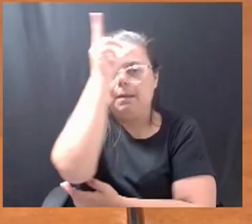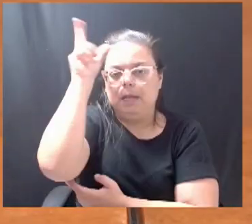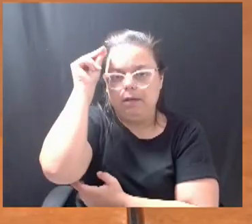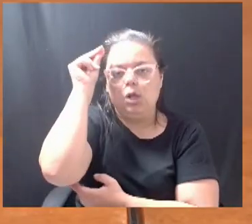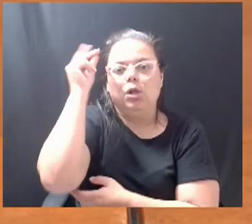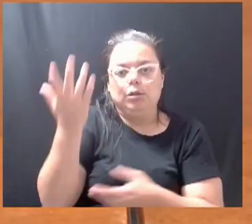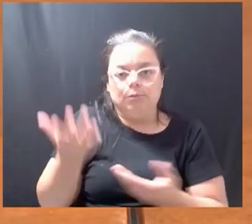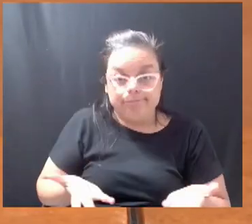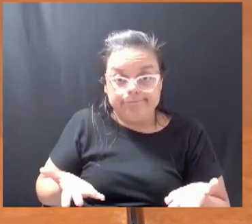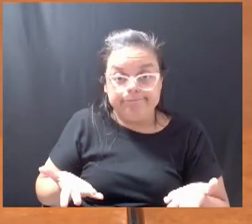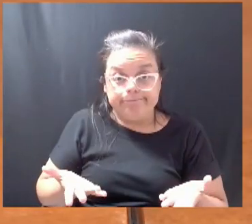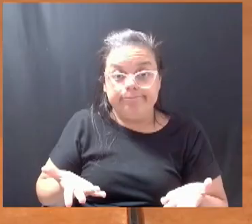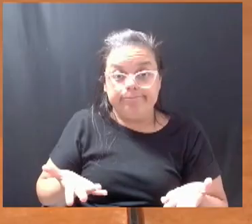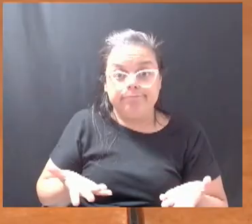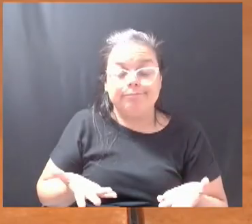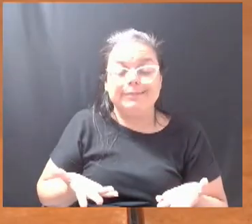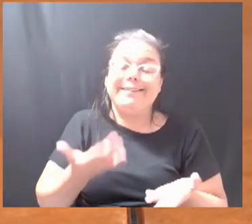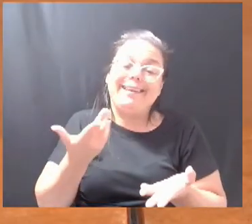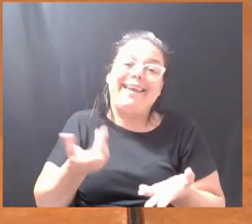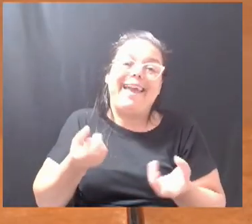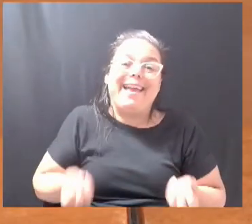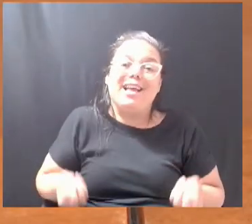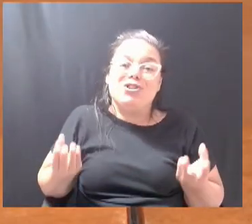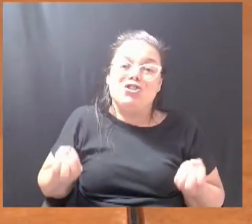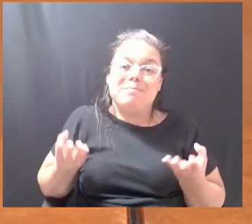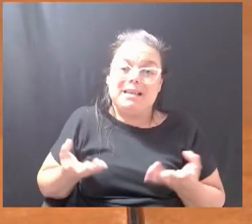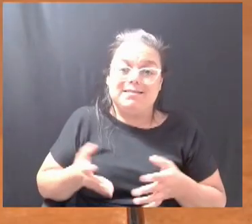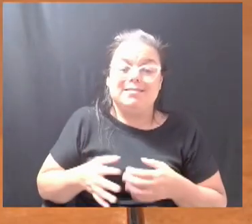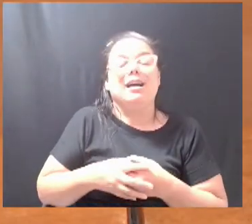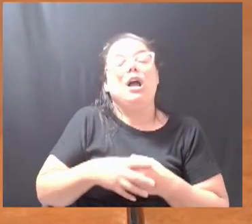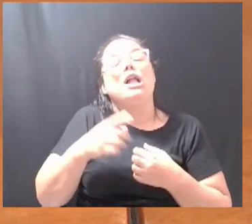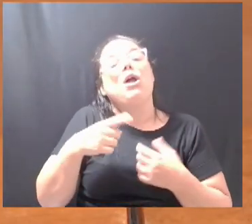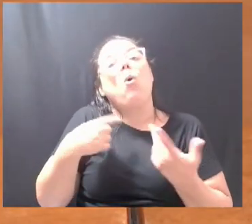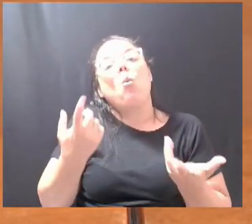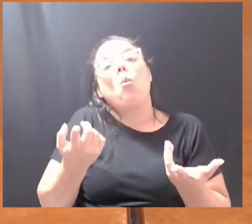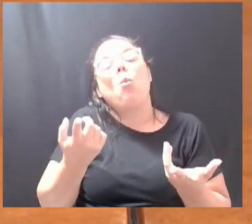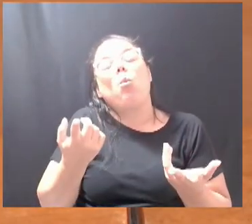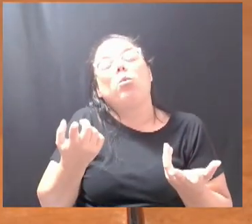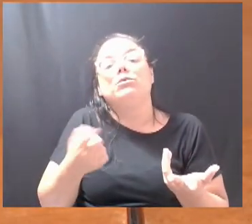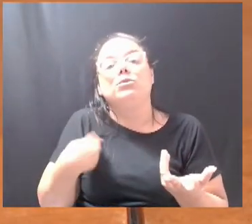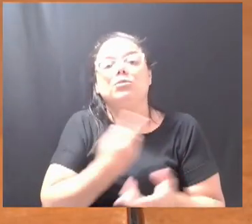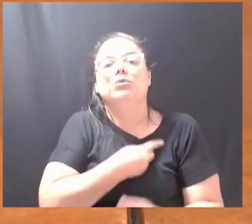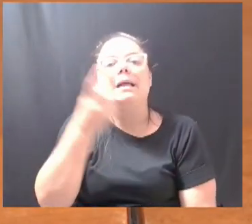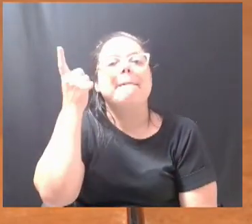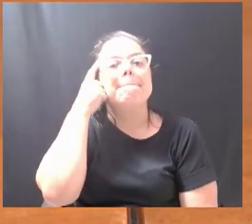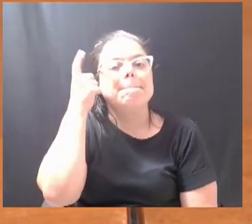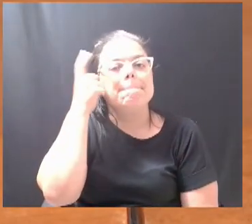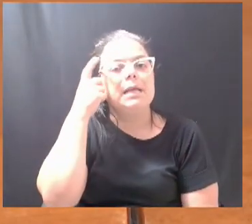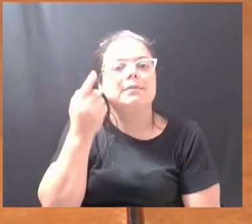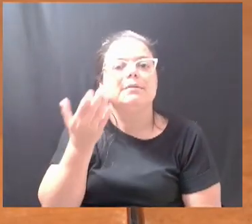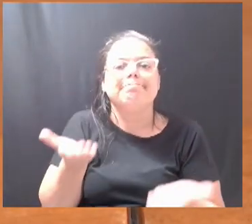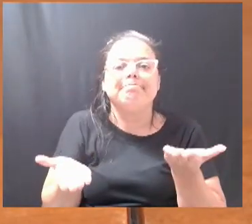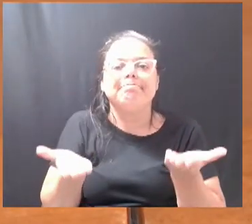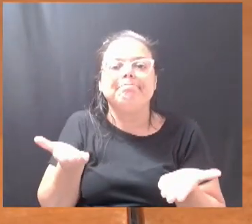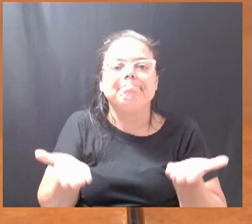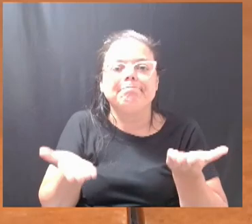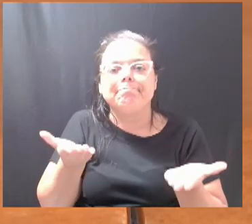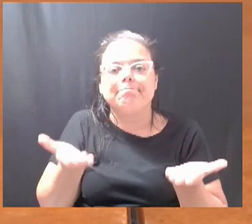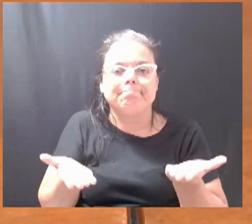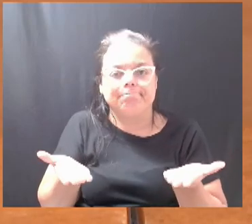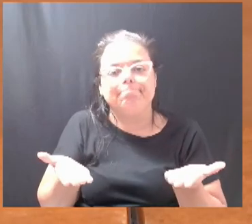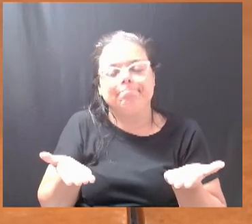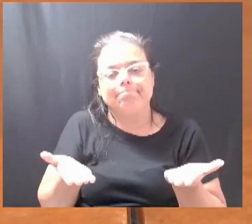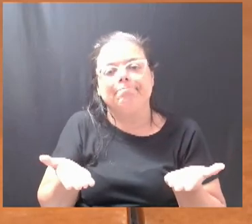Despesa. E a gente sempre pensa, enquanto abrangagueira, que isso é um equilíbrio. Por um lado, não dá para ser mais realista que o